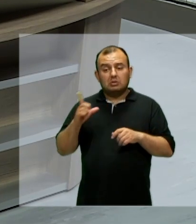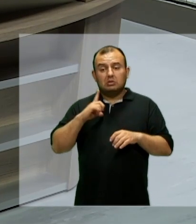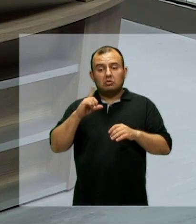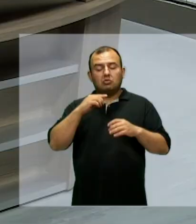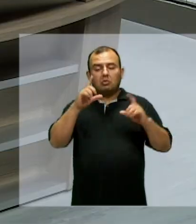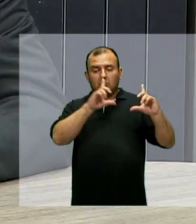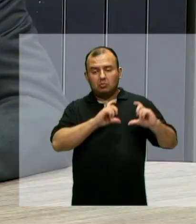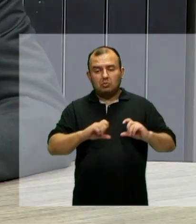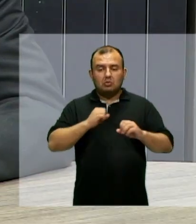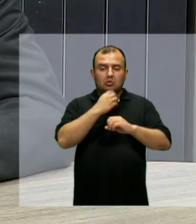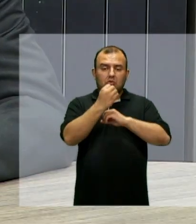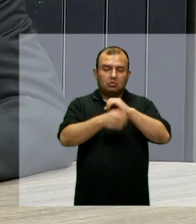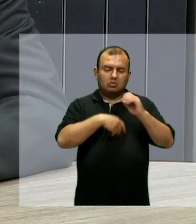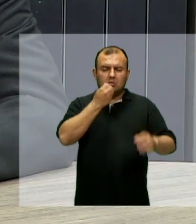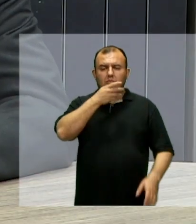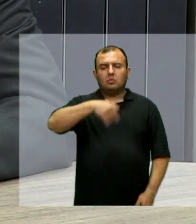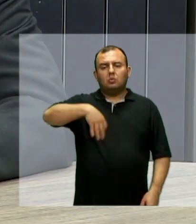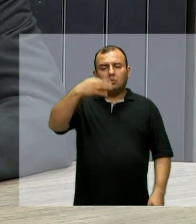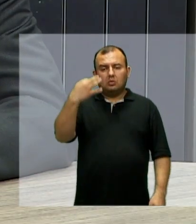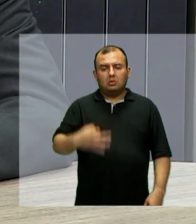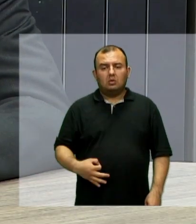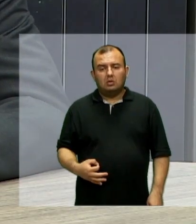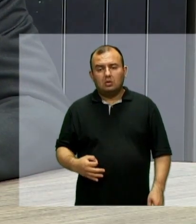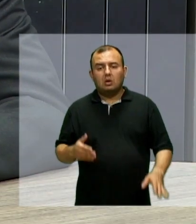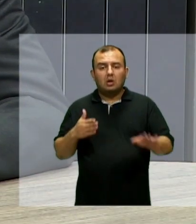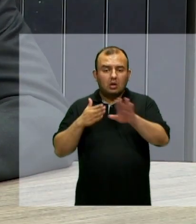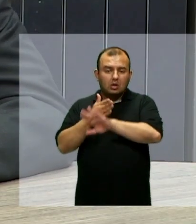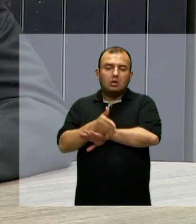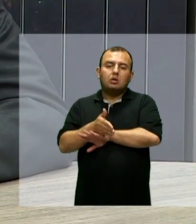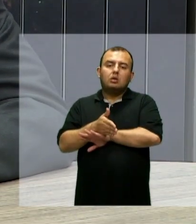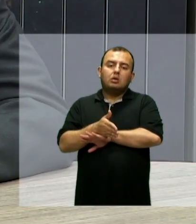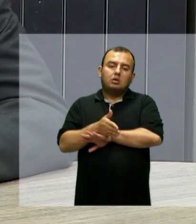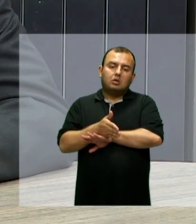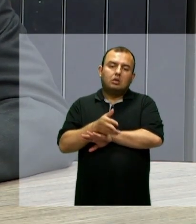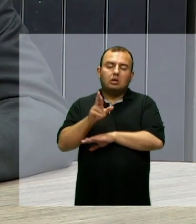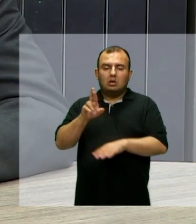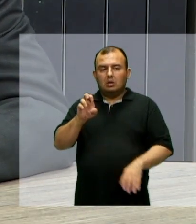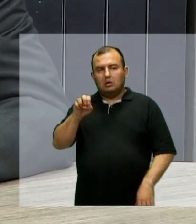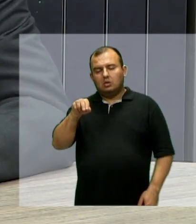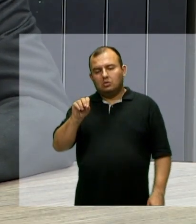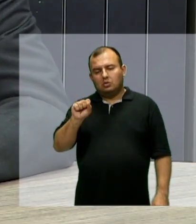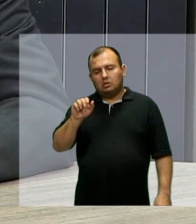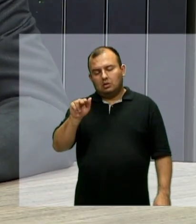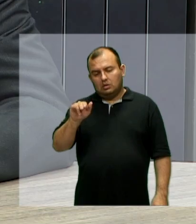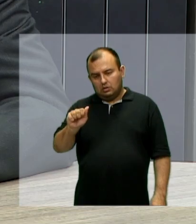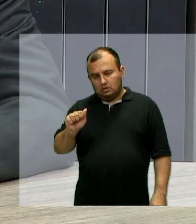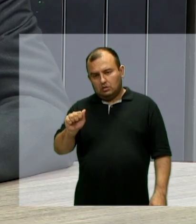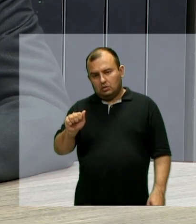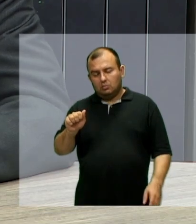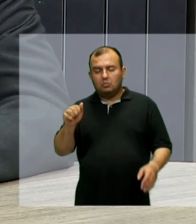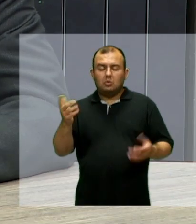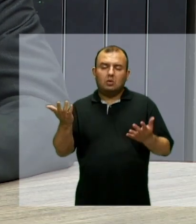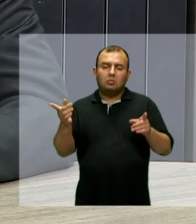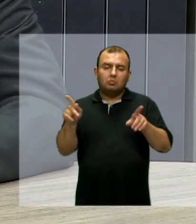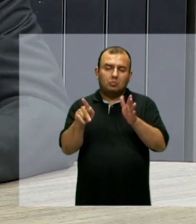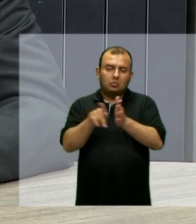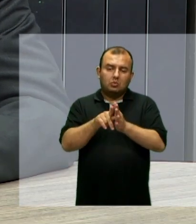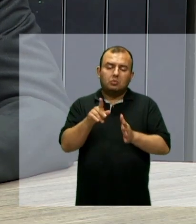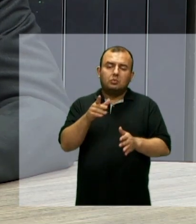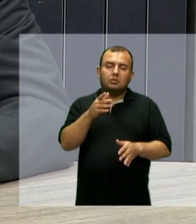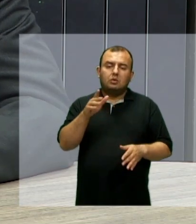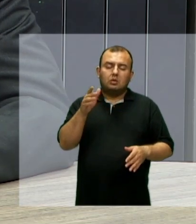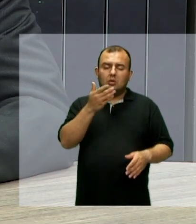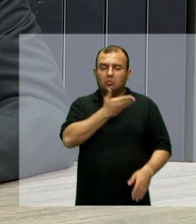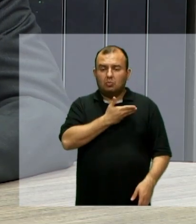de boa qualidade da rede pública. Nós temos acesso à ressonância pela rede pública também. Então, assim, nós praticamente